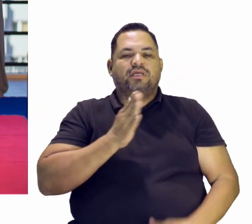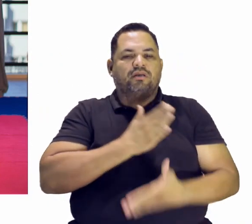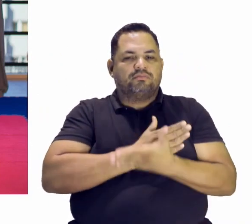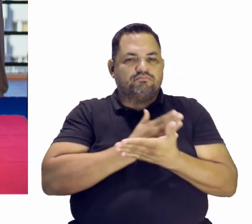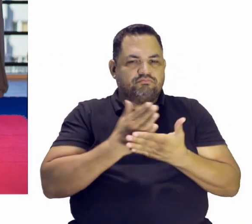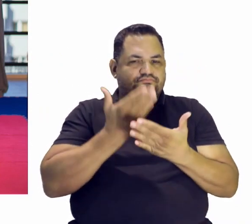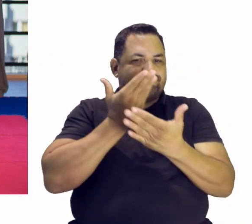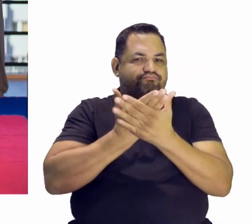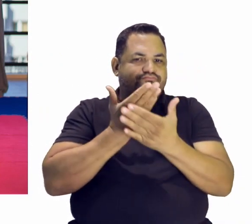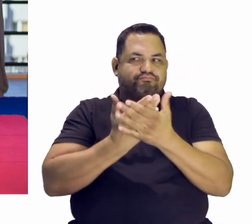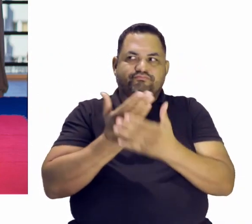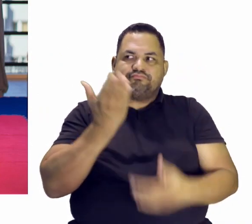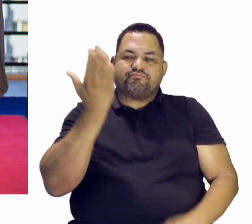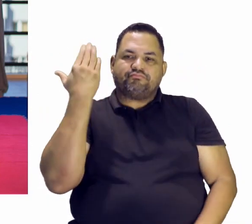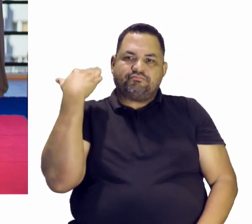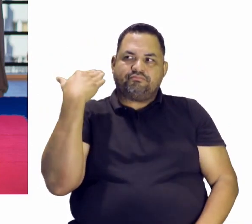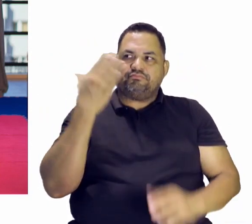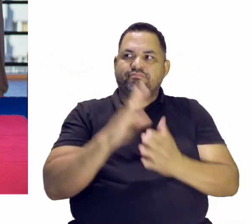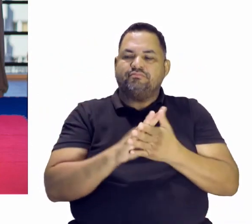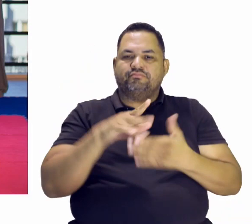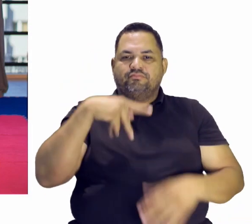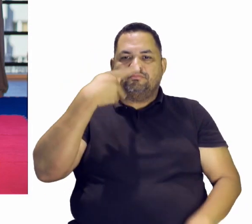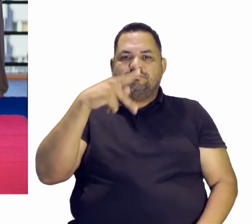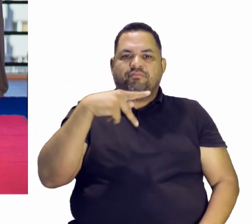aula passada, né? Falando aí